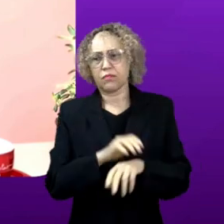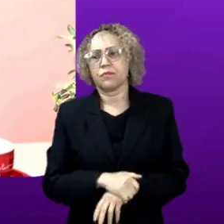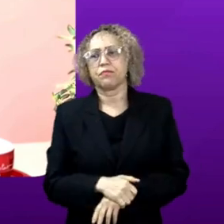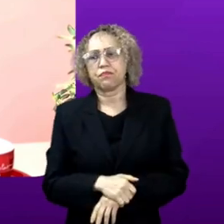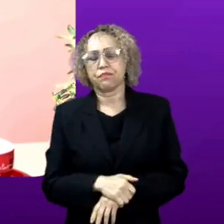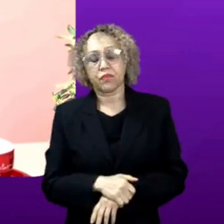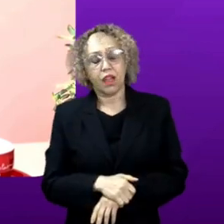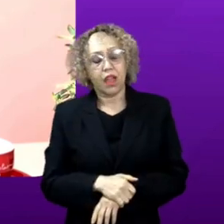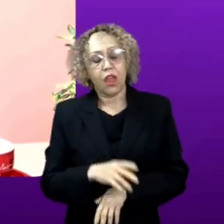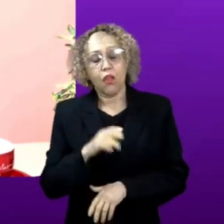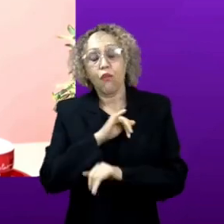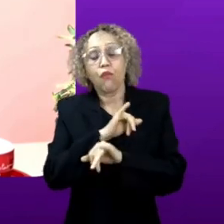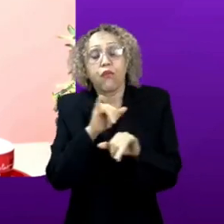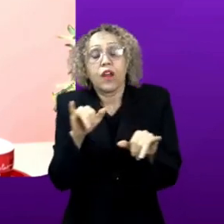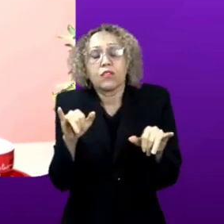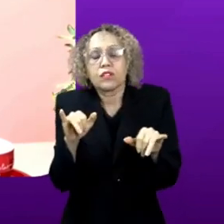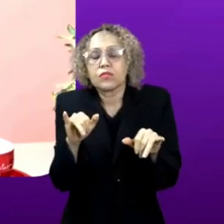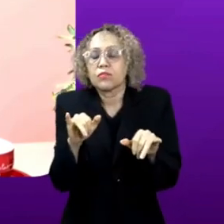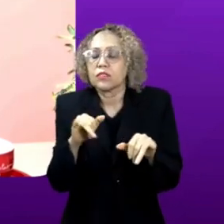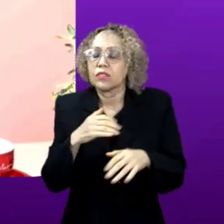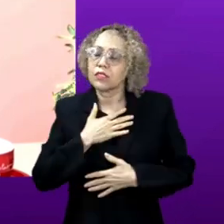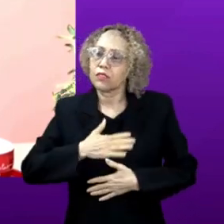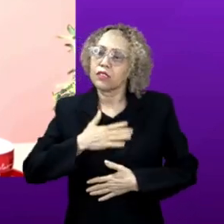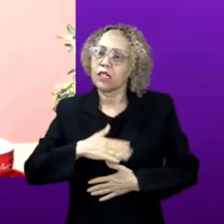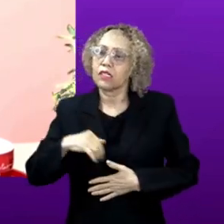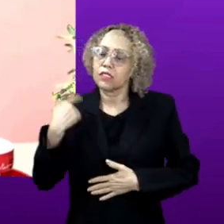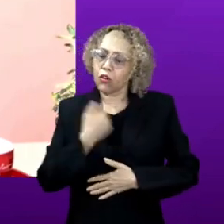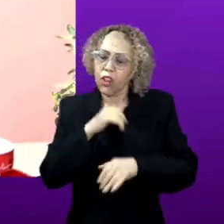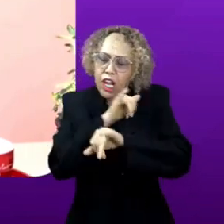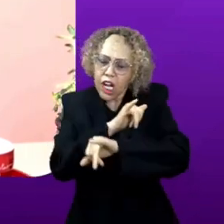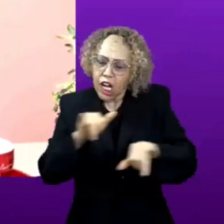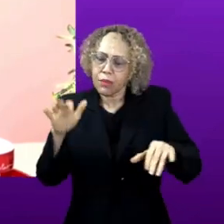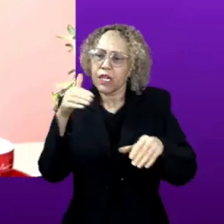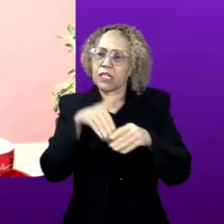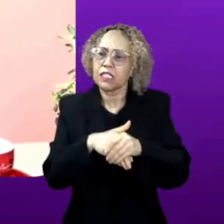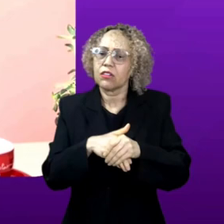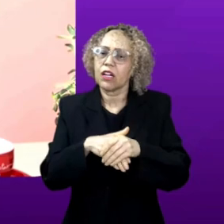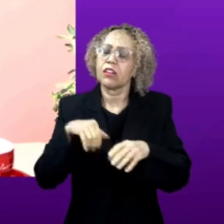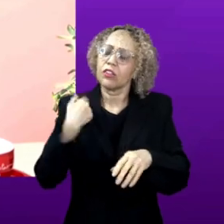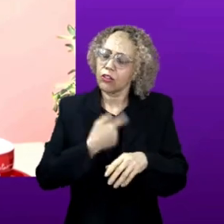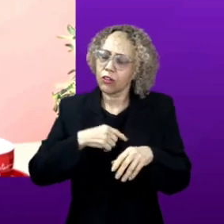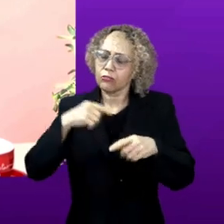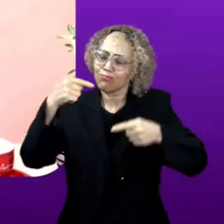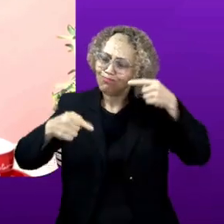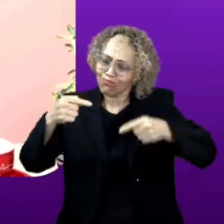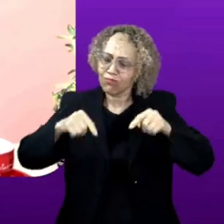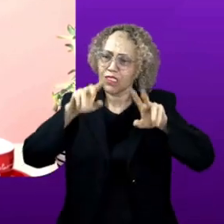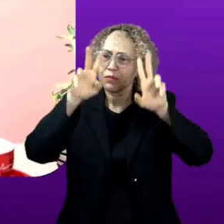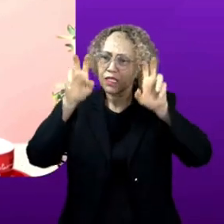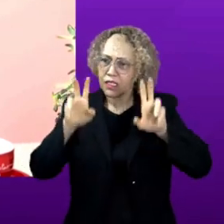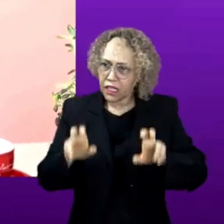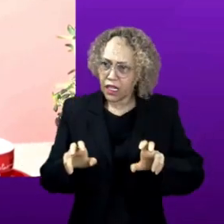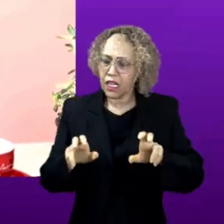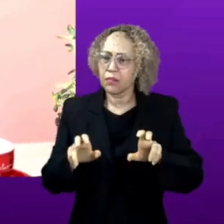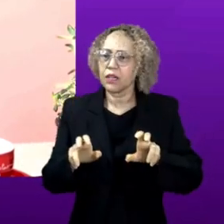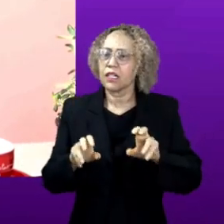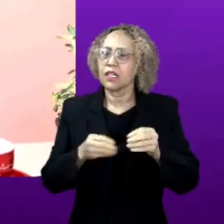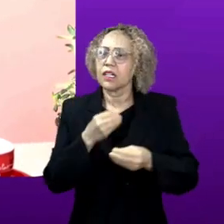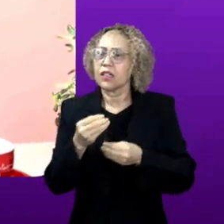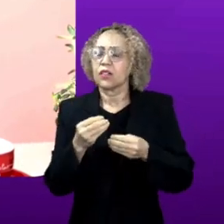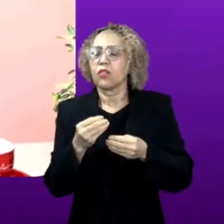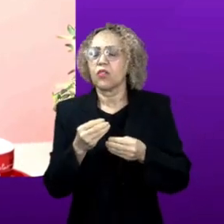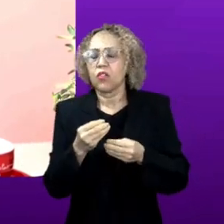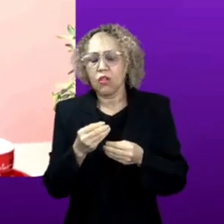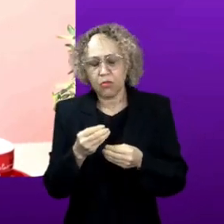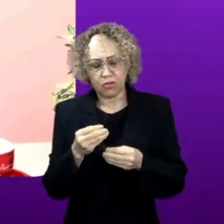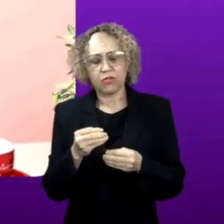muita tranquilidade porque em nossa campanha eleitoral nós trabalhamos essa temática através do lema, né, de maternar a